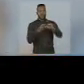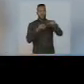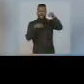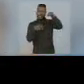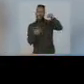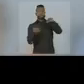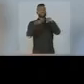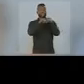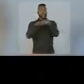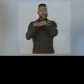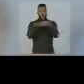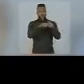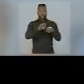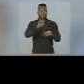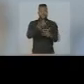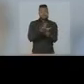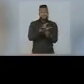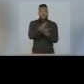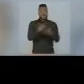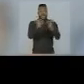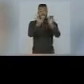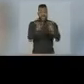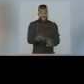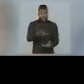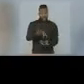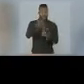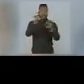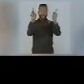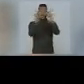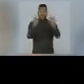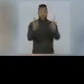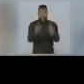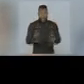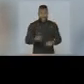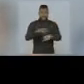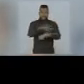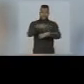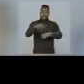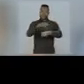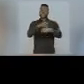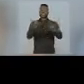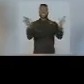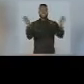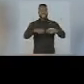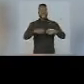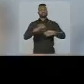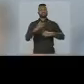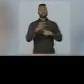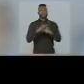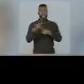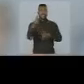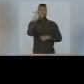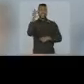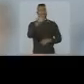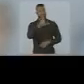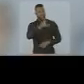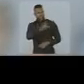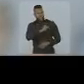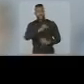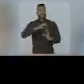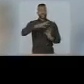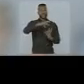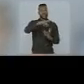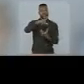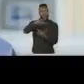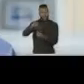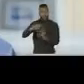que não somos inferiores a ninguém. Quando andamos no rumo certo, com democracia e paz, essa nação é capaz de brilhar, ser querida e